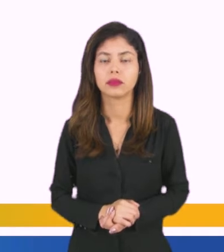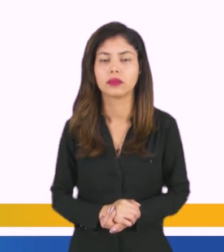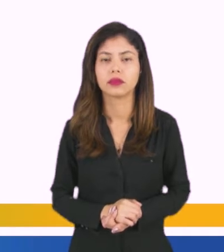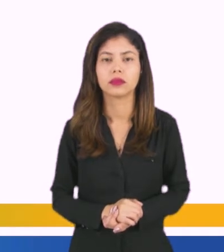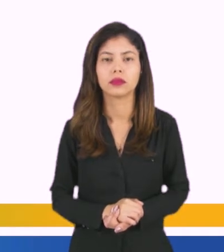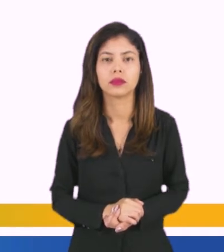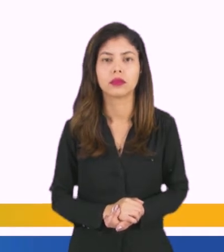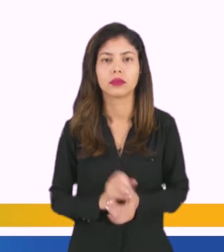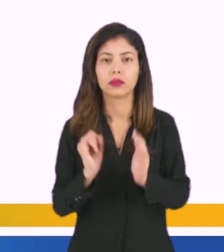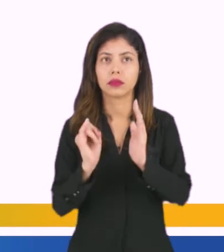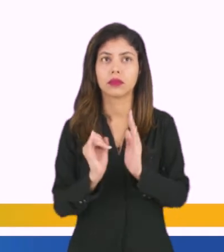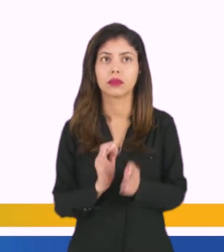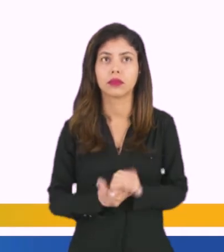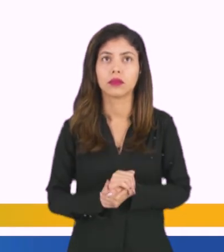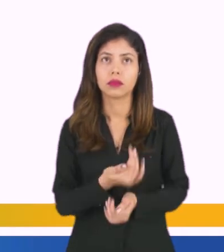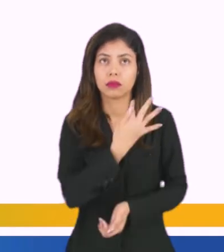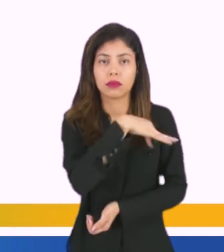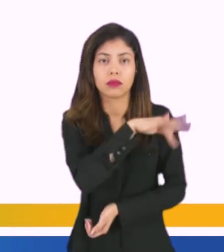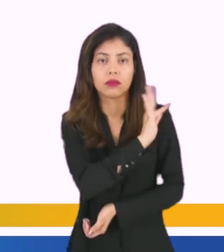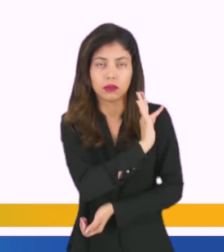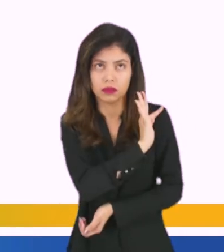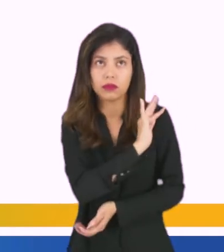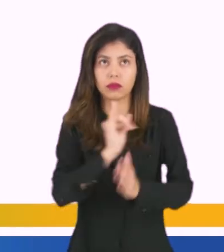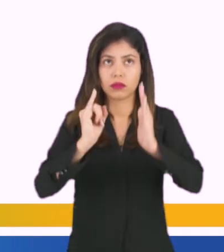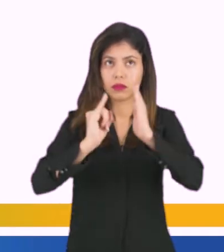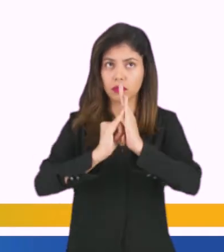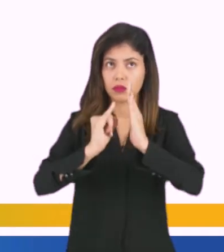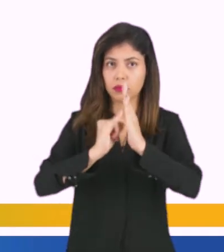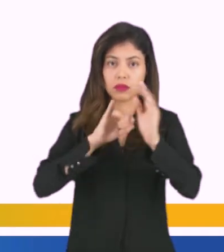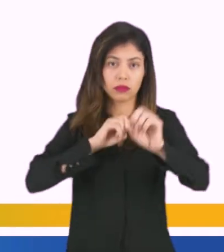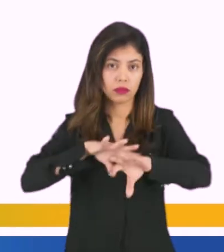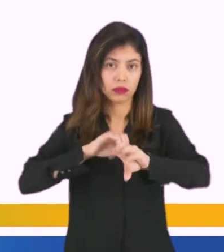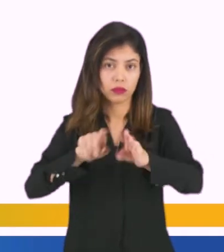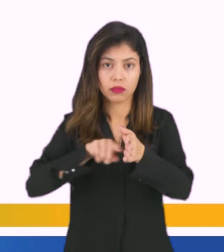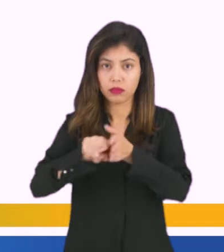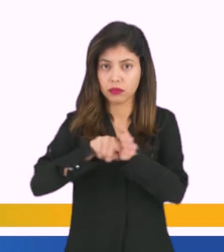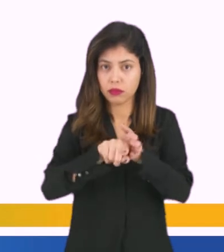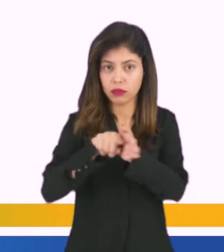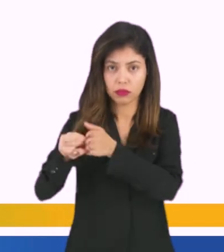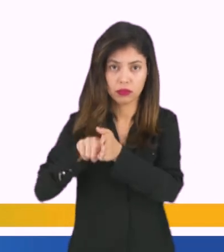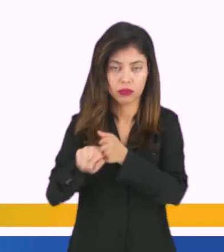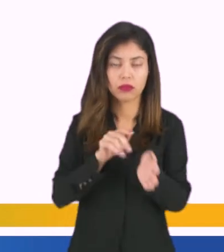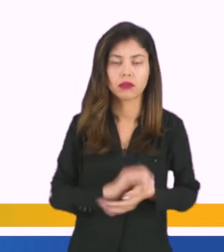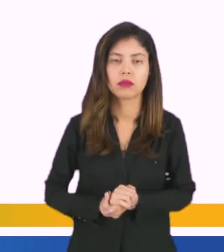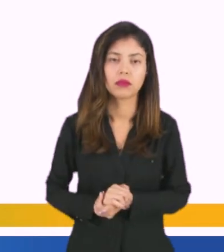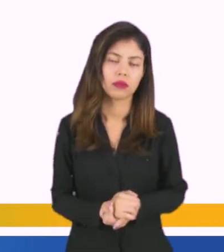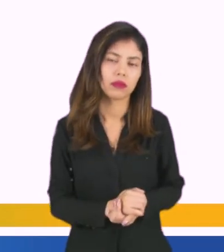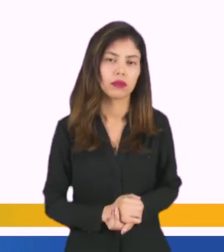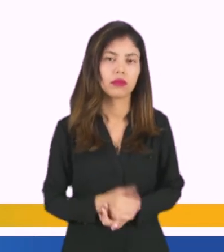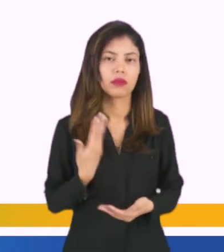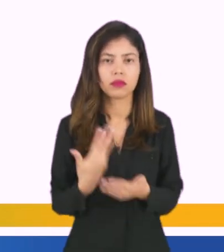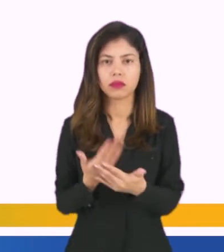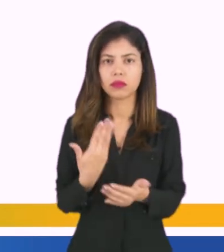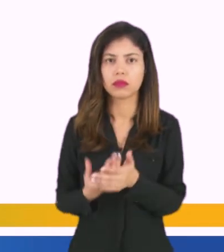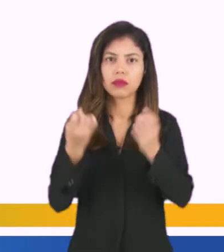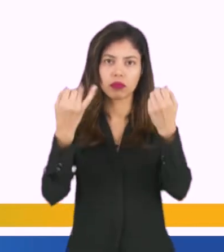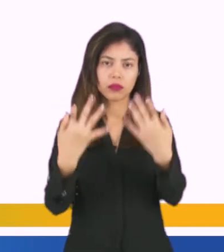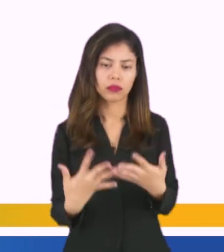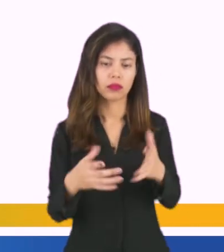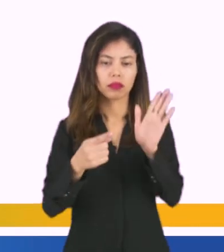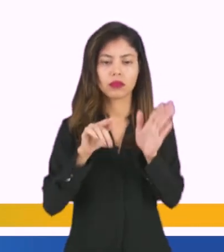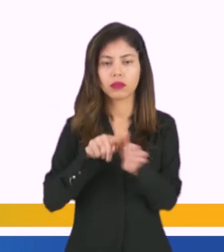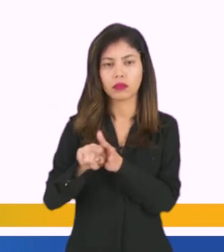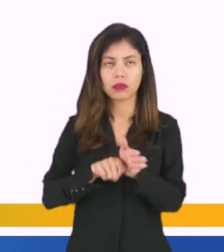e também através das faculdades, né, os institutos de ensino e pesquisa, que eles forneciam ali nos seus estudos, nas suas